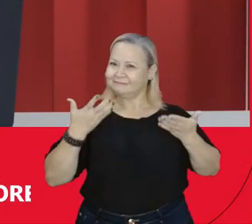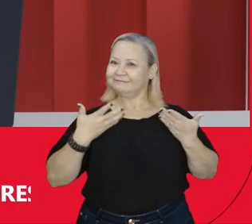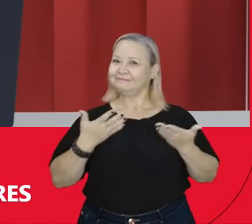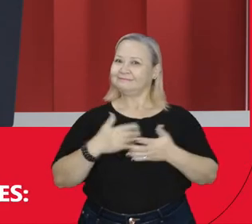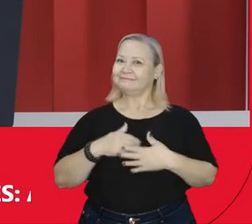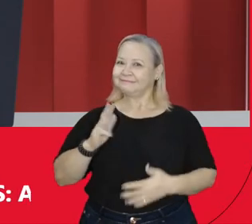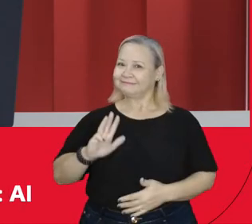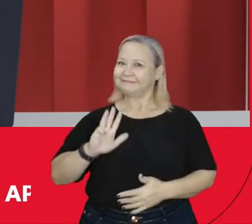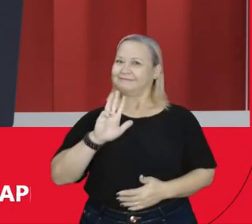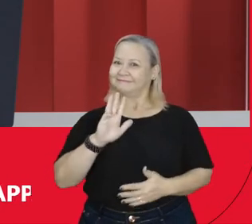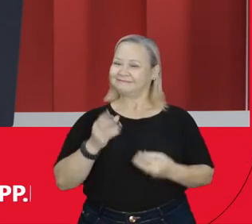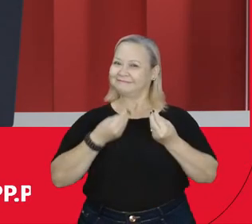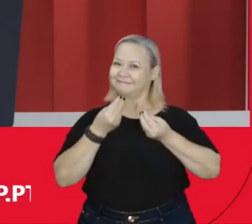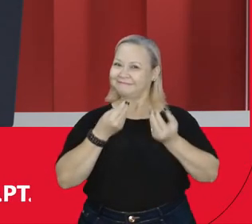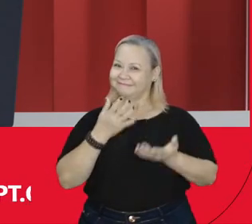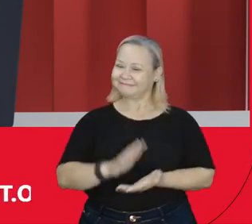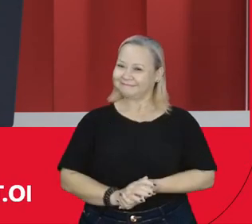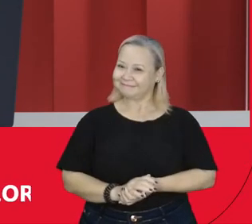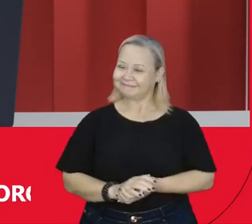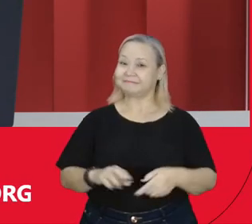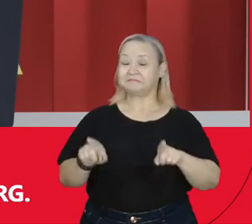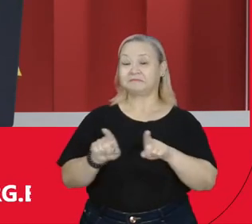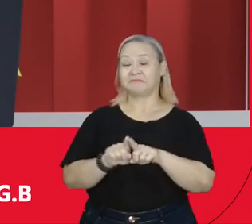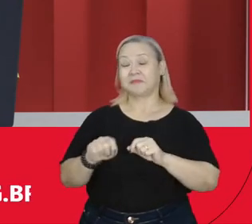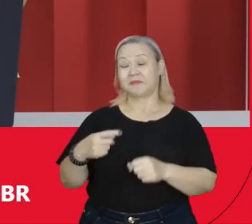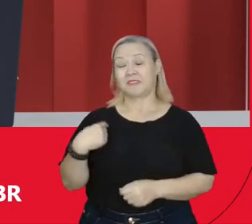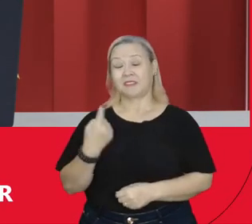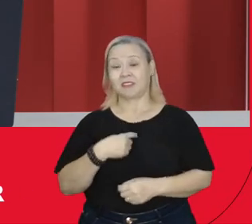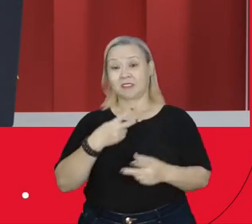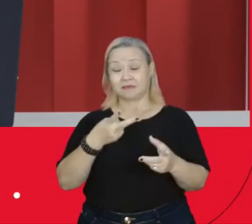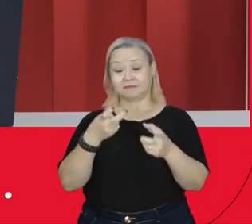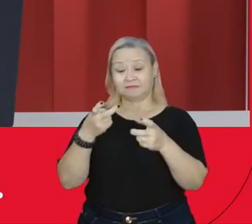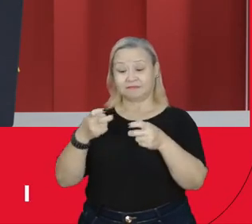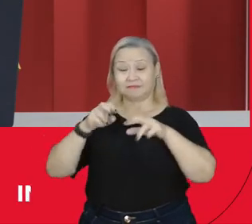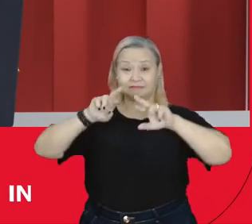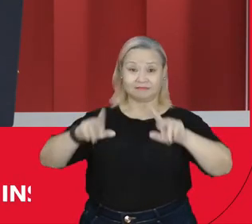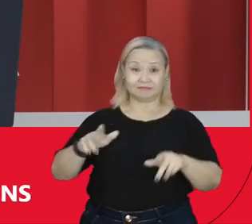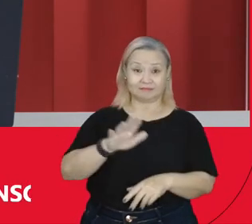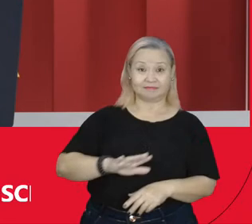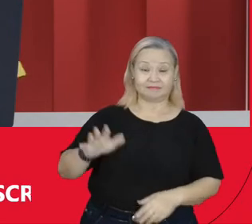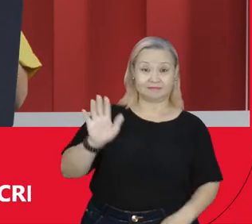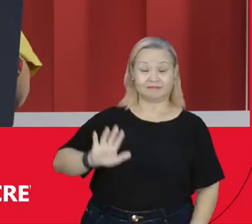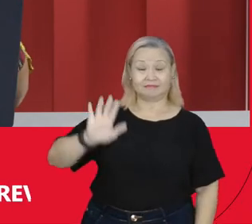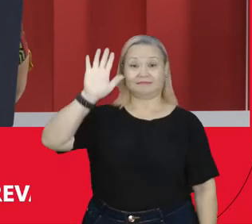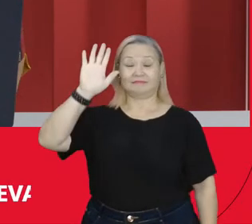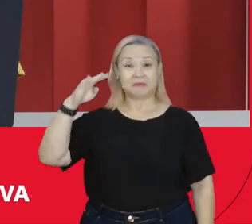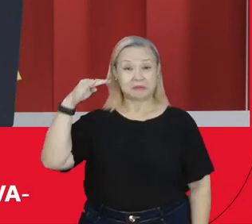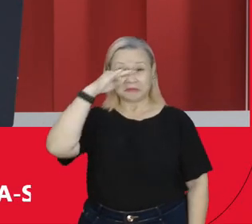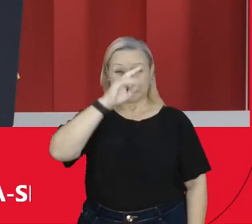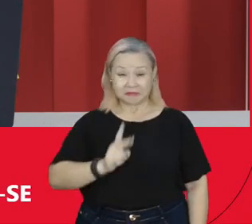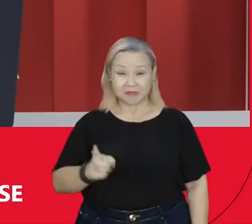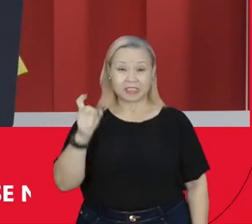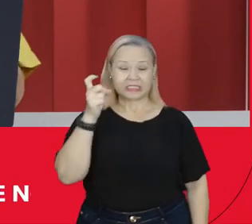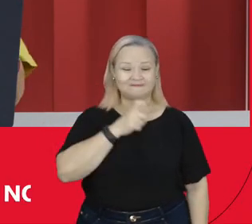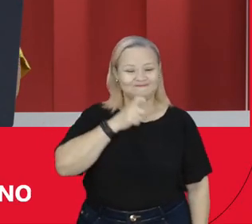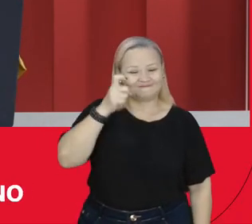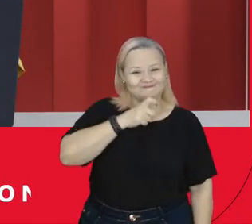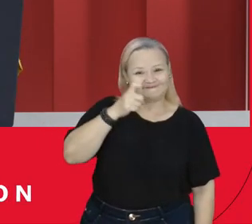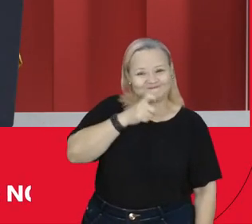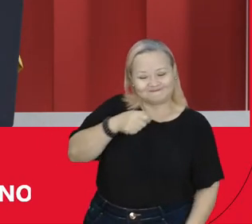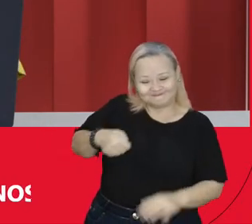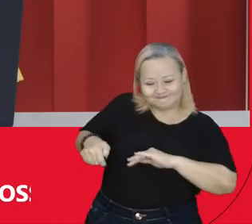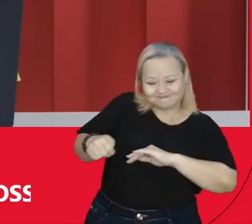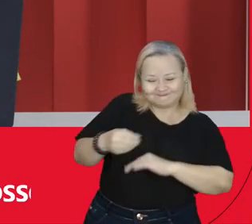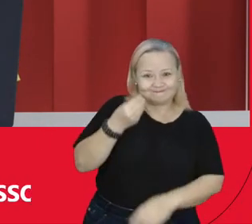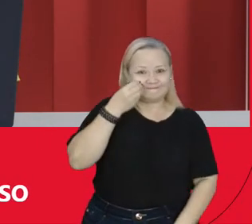Tereza? Né? Por outro lado, né, a gente vê a diferença entre as candidaturas, né? O Bolsonaro continua mentindo,